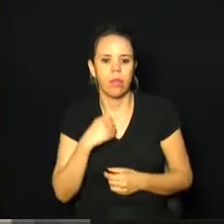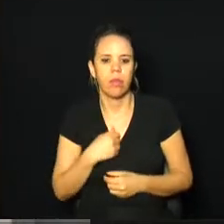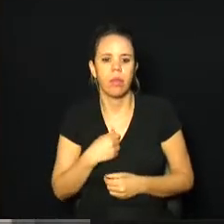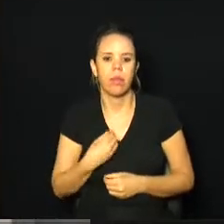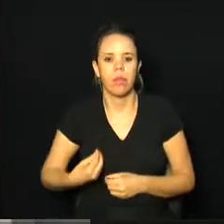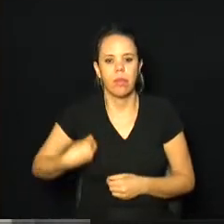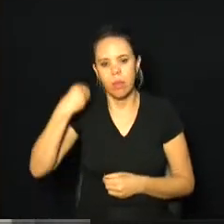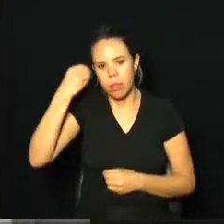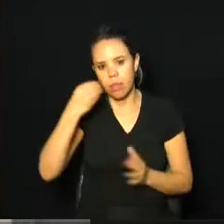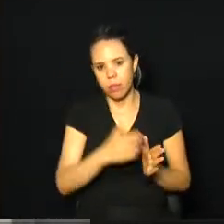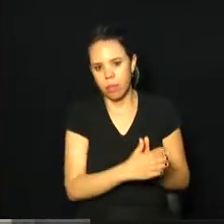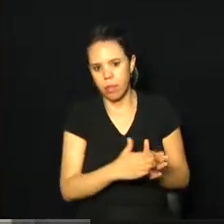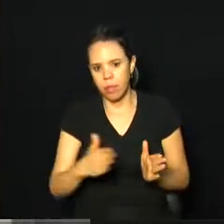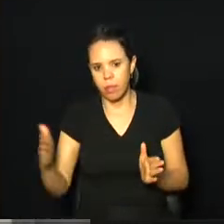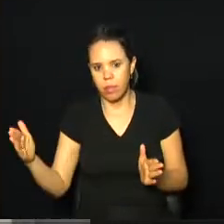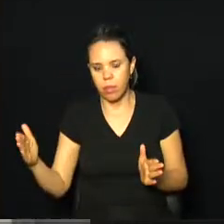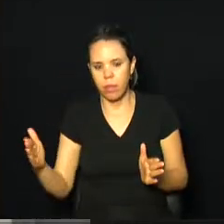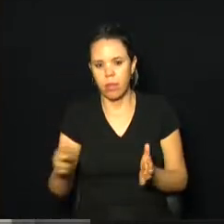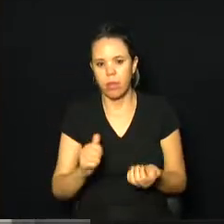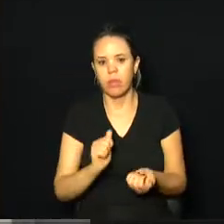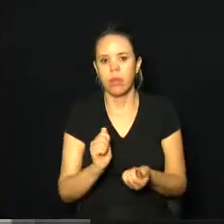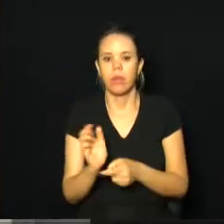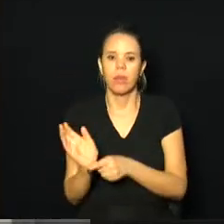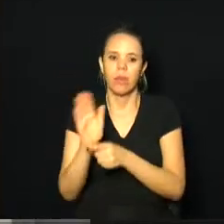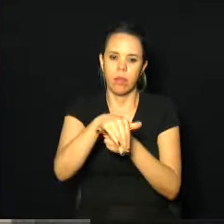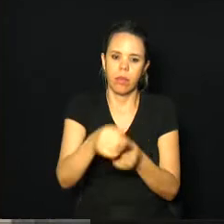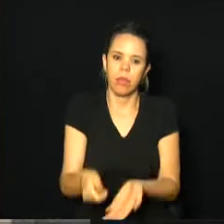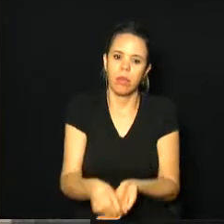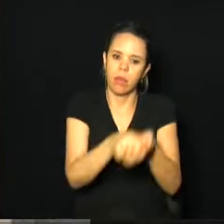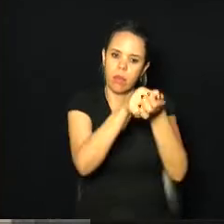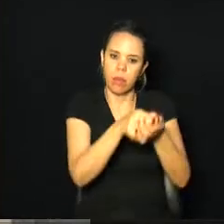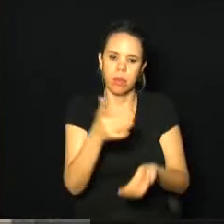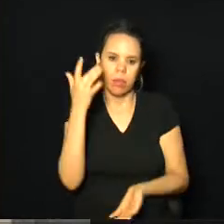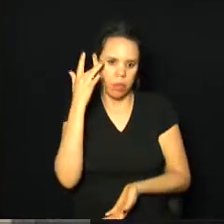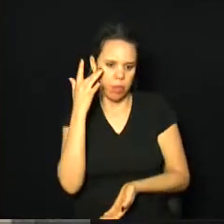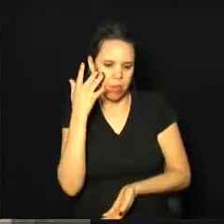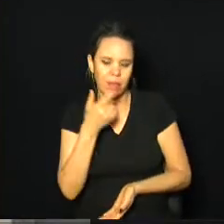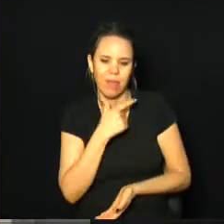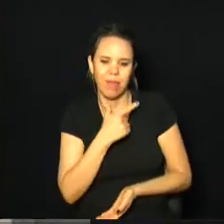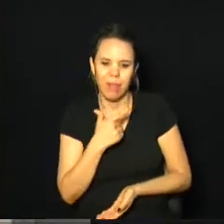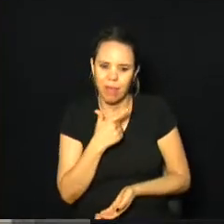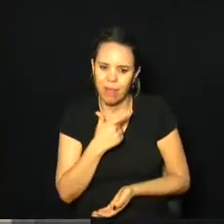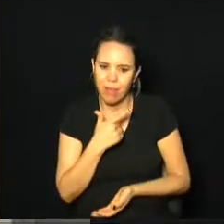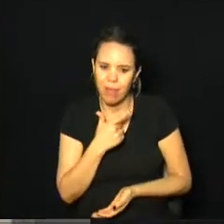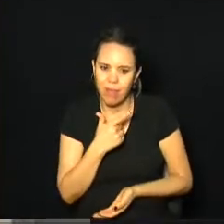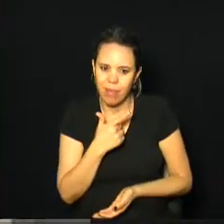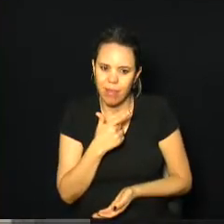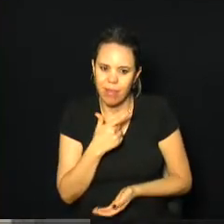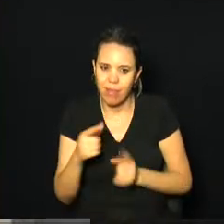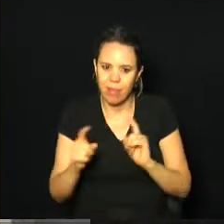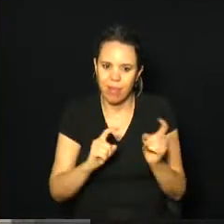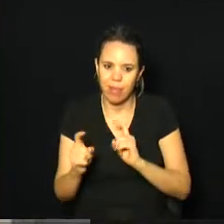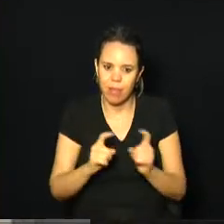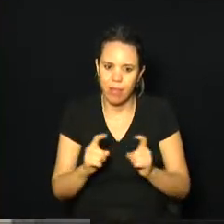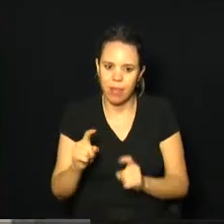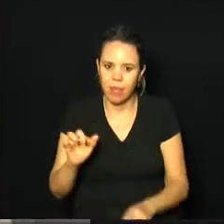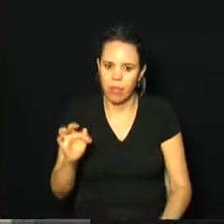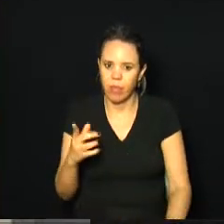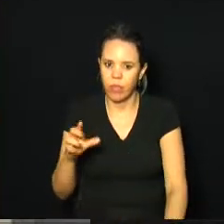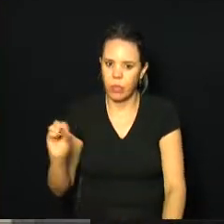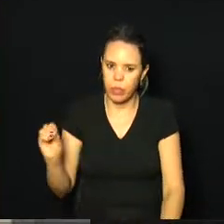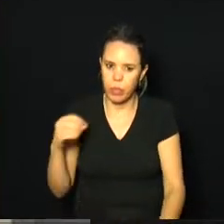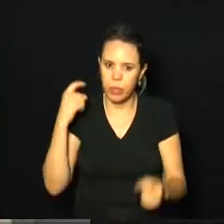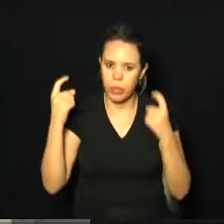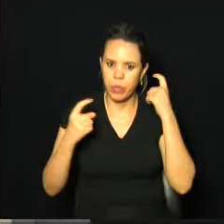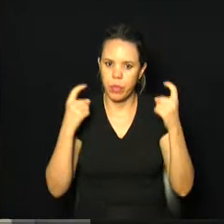vivida ao longo da vida na área do vôlei. E achei até muito engraçado que eu na reunião falei com o Fernando Vanin, eu ainda fiquei